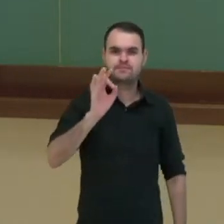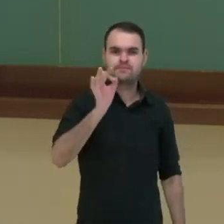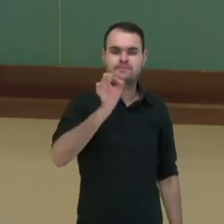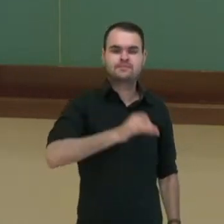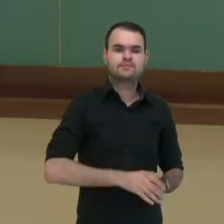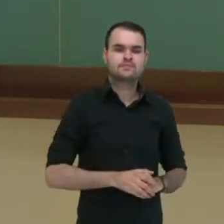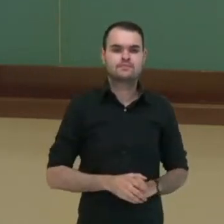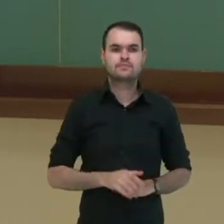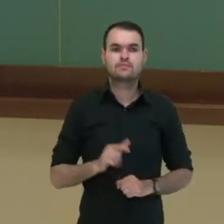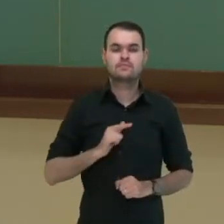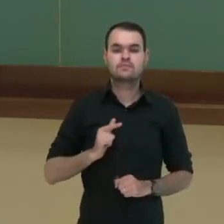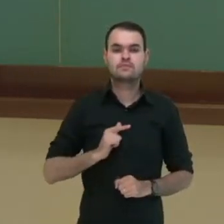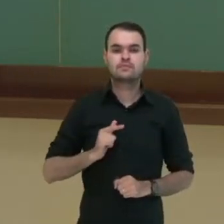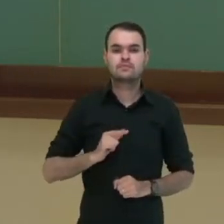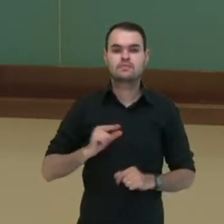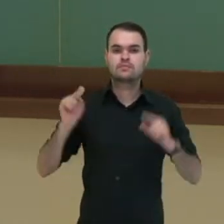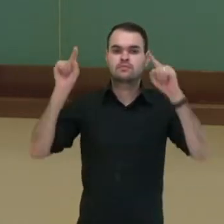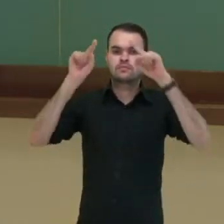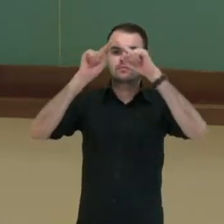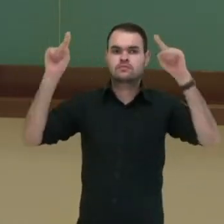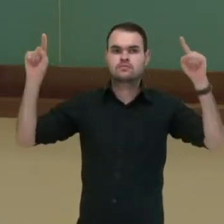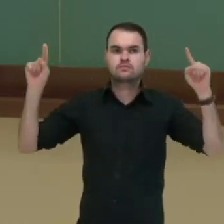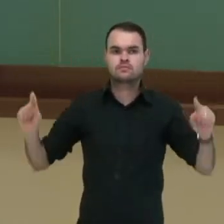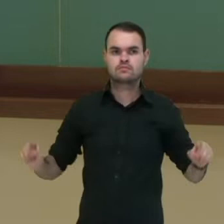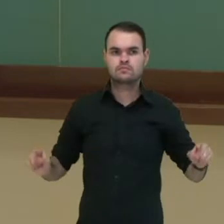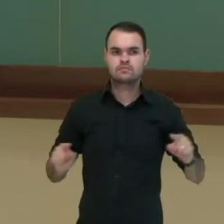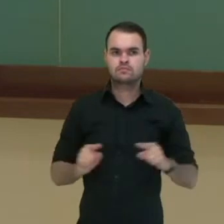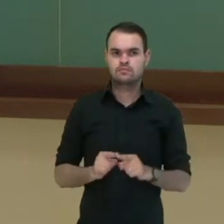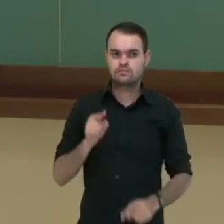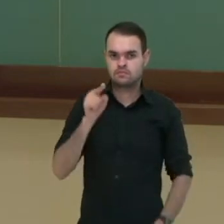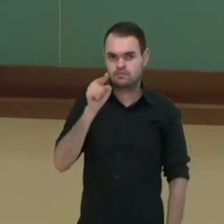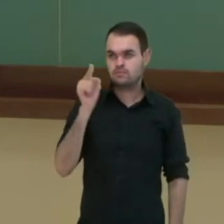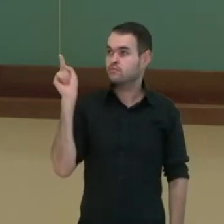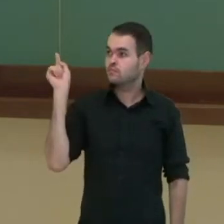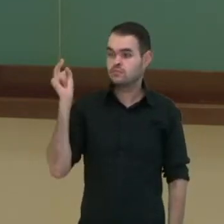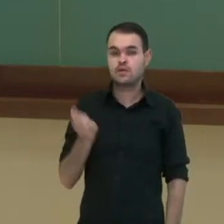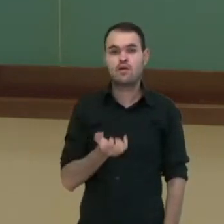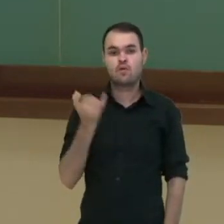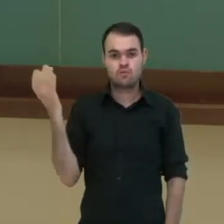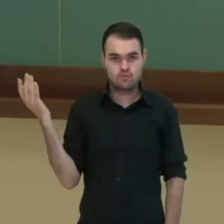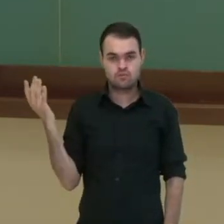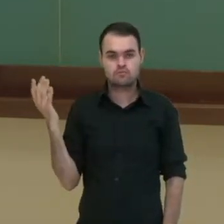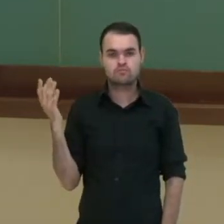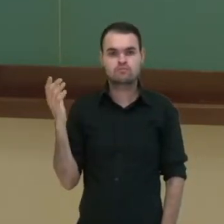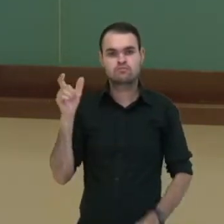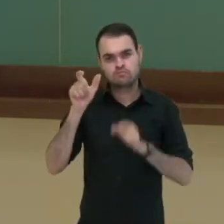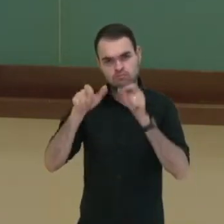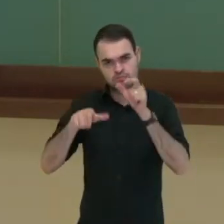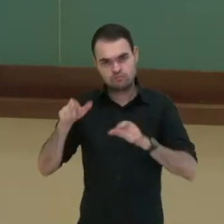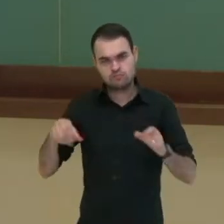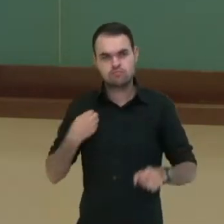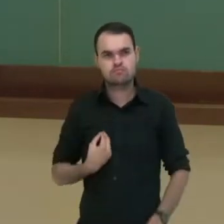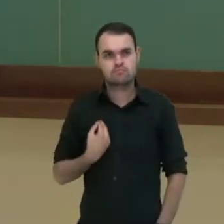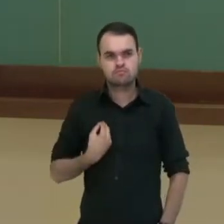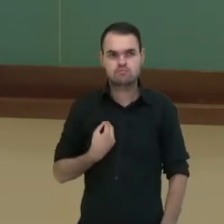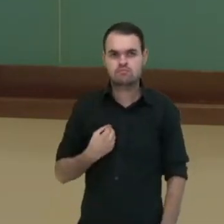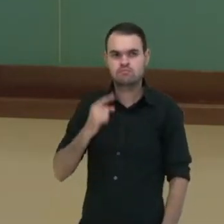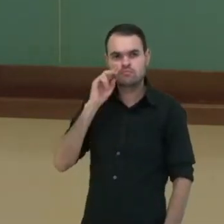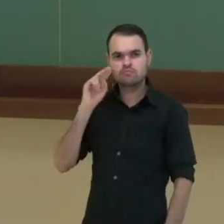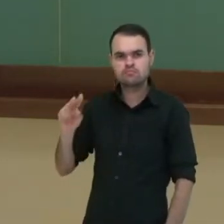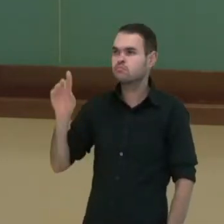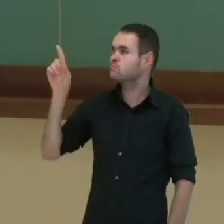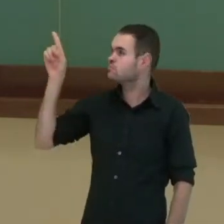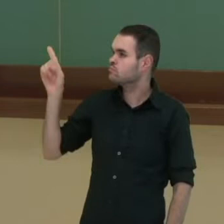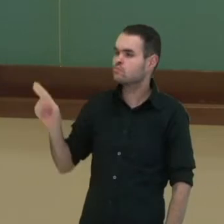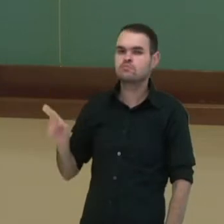um quadro, né? Coloquei aqui um quadro para você com alguns seres vivos. Você observou que cada ser vivo tem